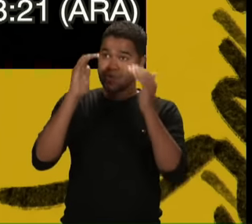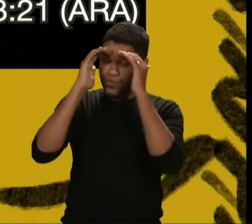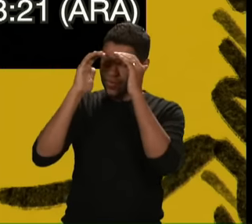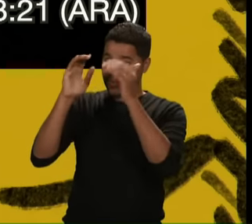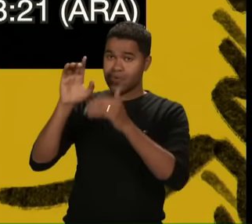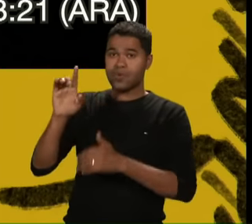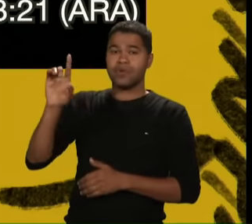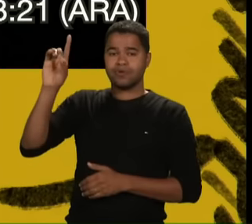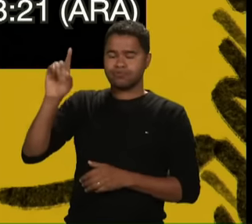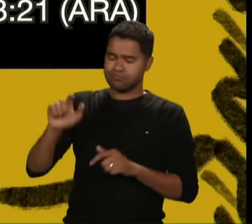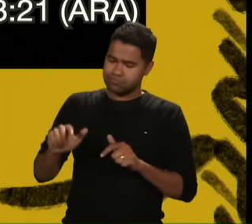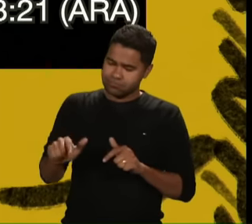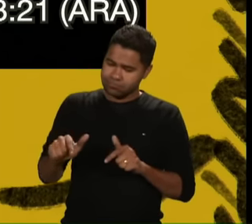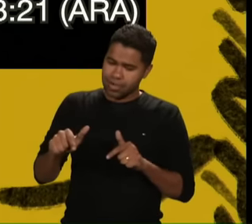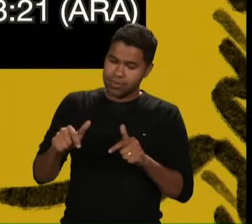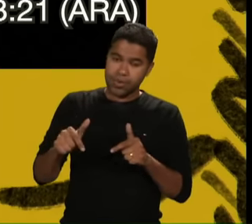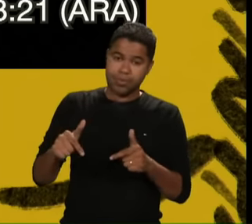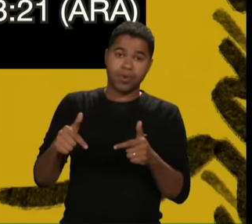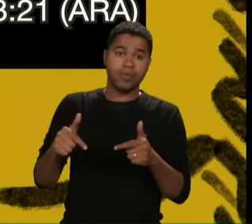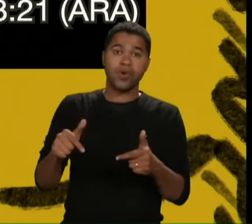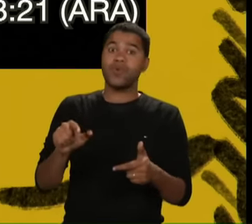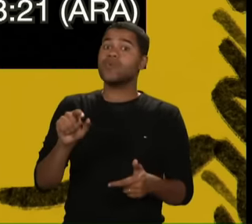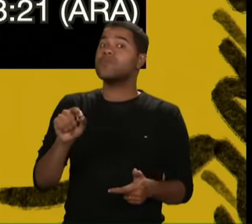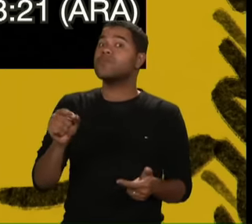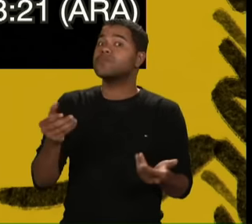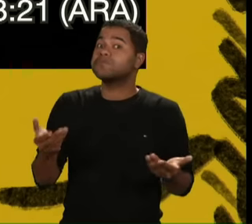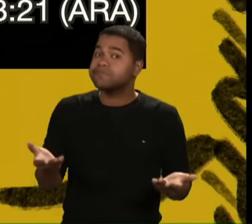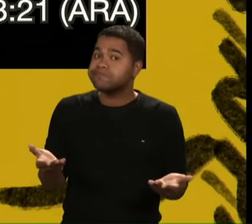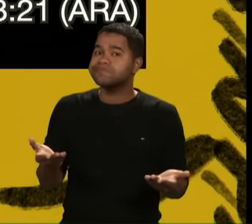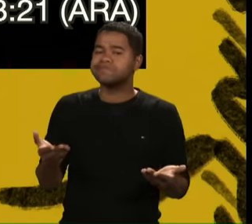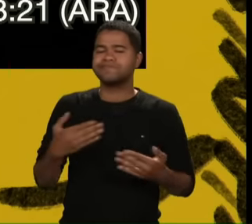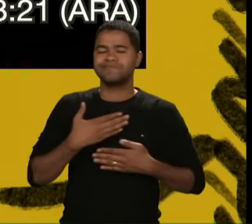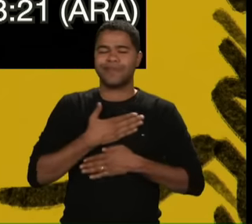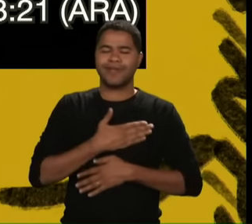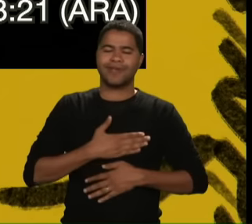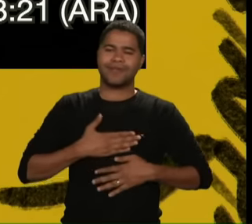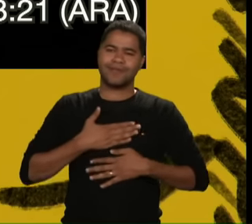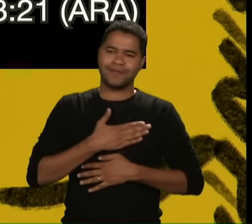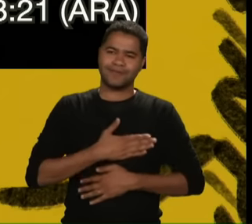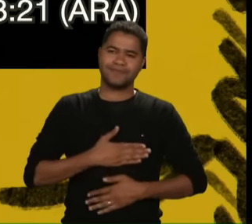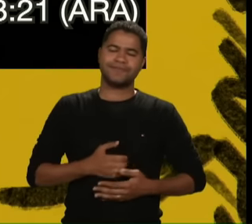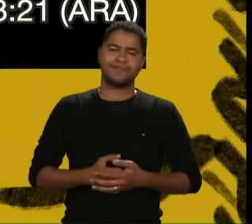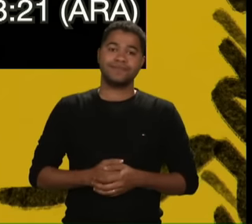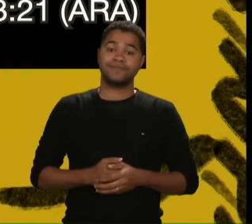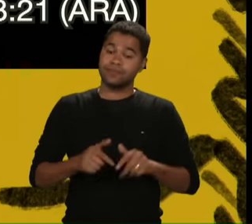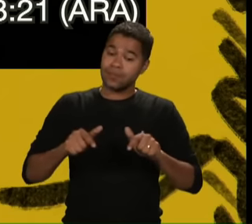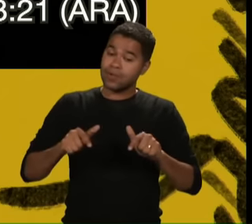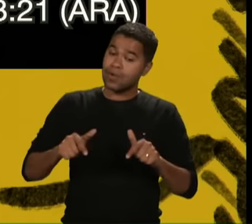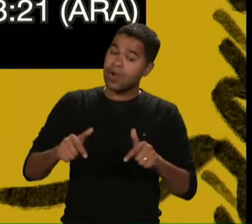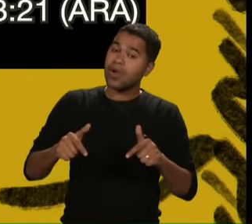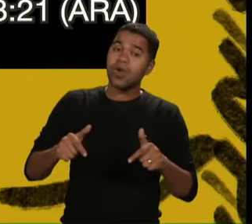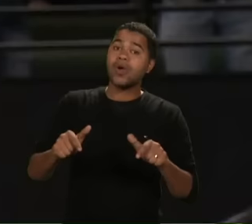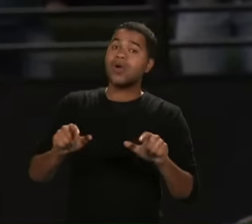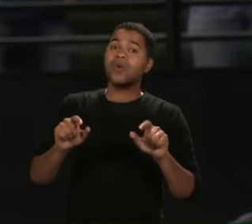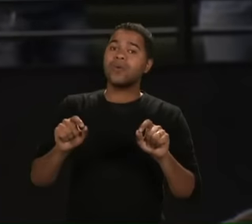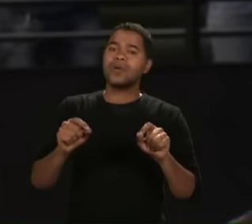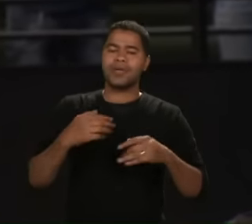vontade, operando em vós o que é o quê? Agradável. Operando em vós o